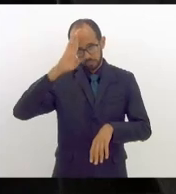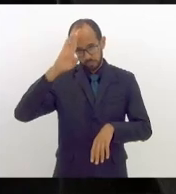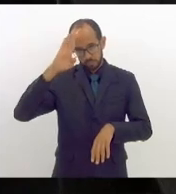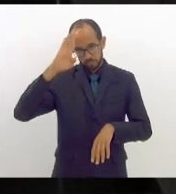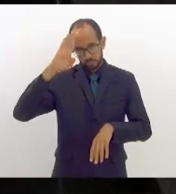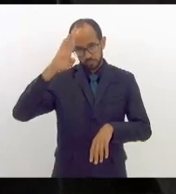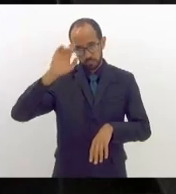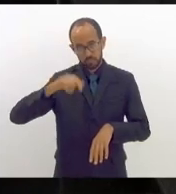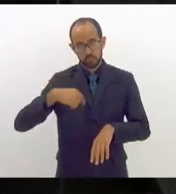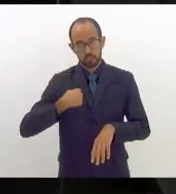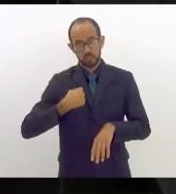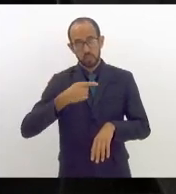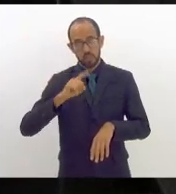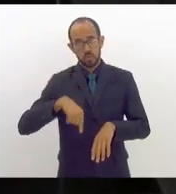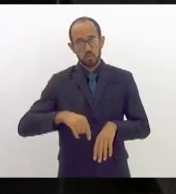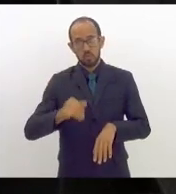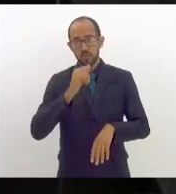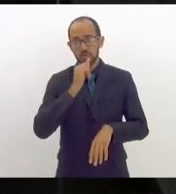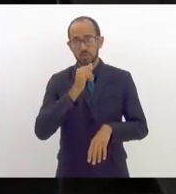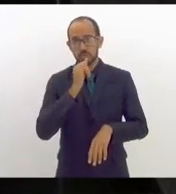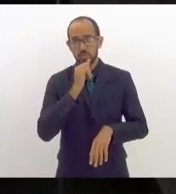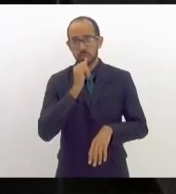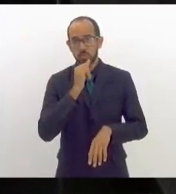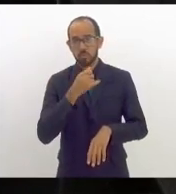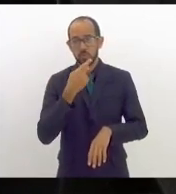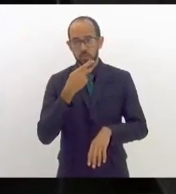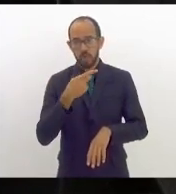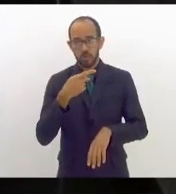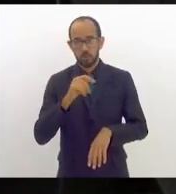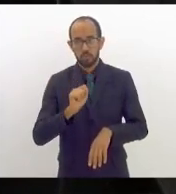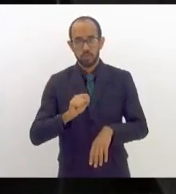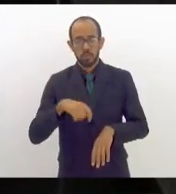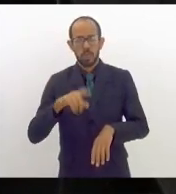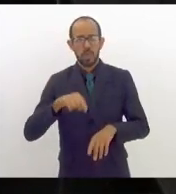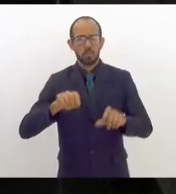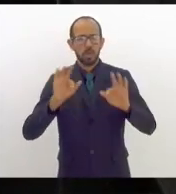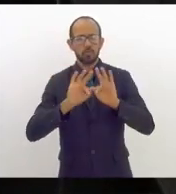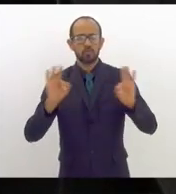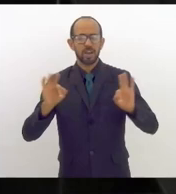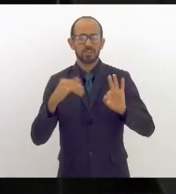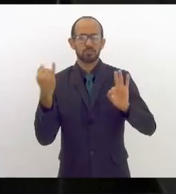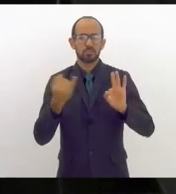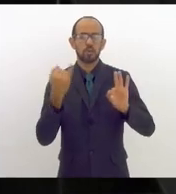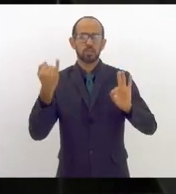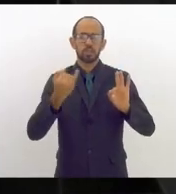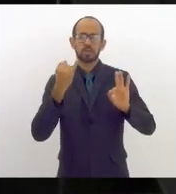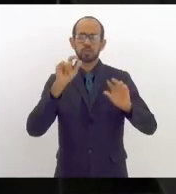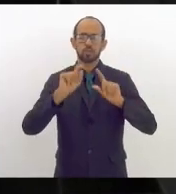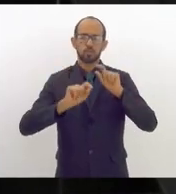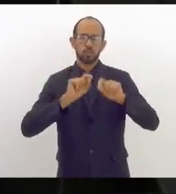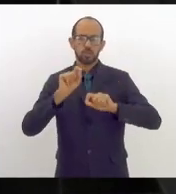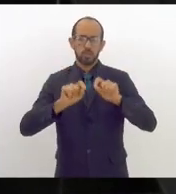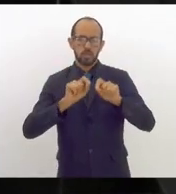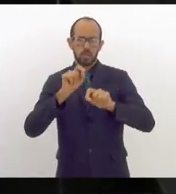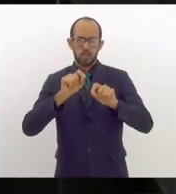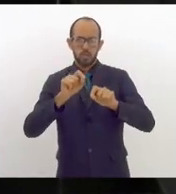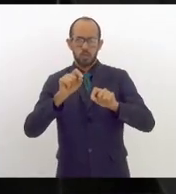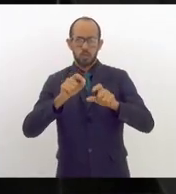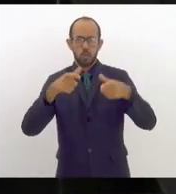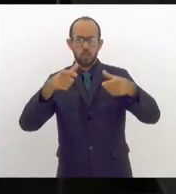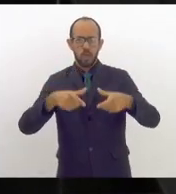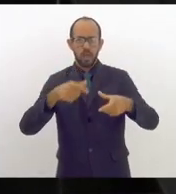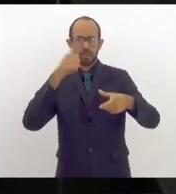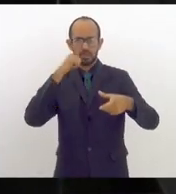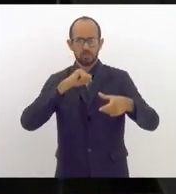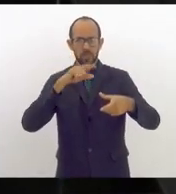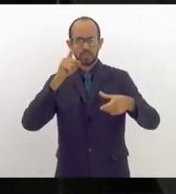aqui a gente aproveita para repetir uma frase que é um bordão mas tem muito significado que é lugar das mulheres é